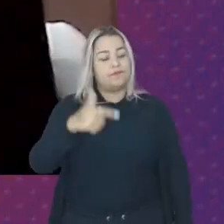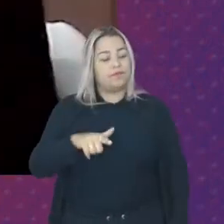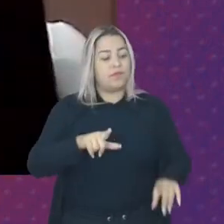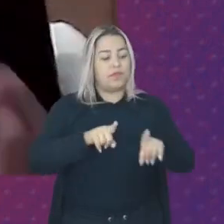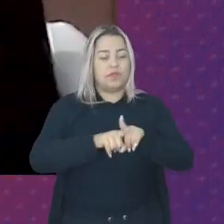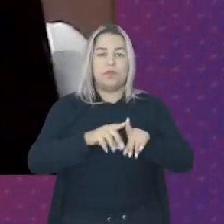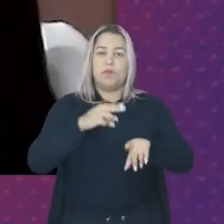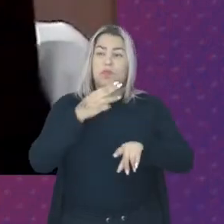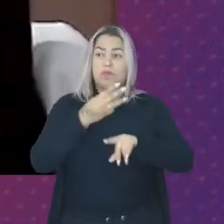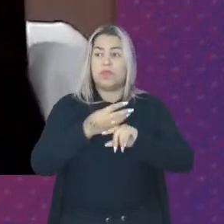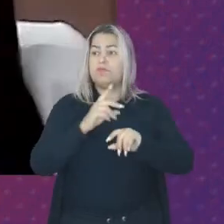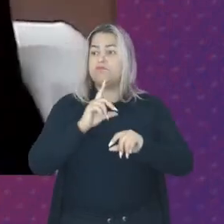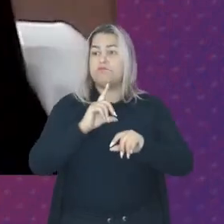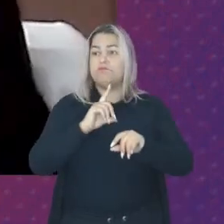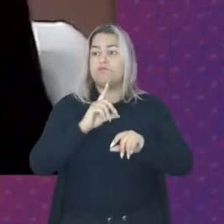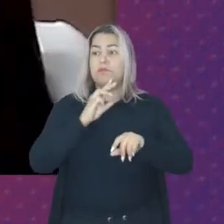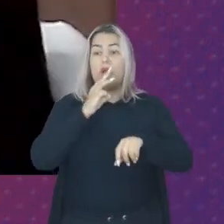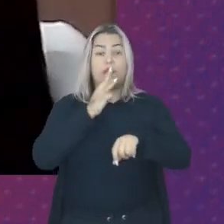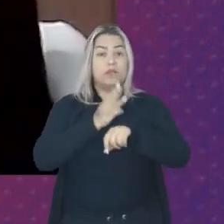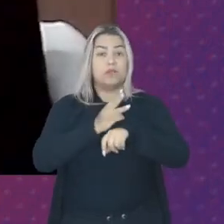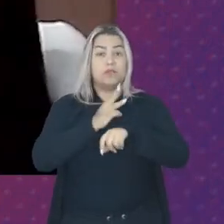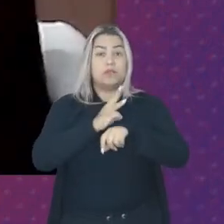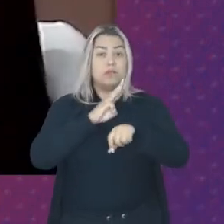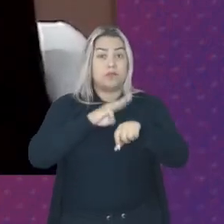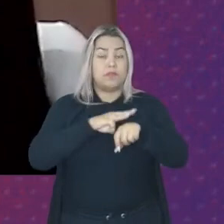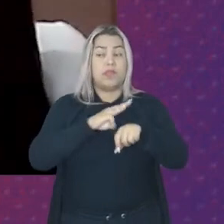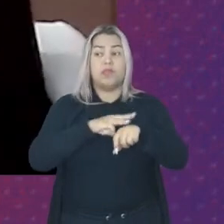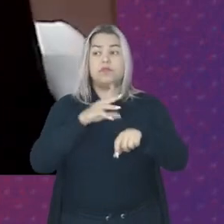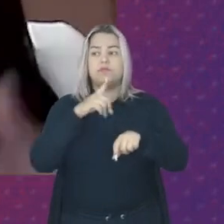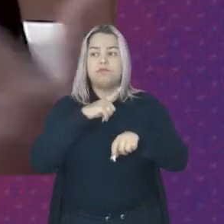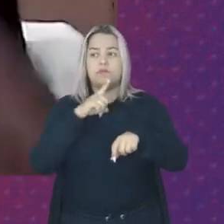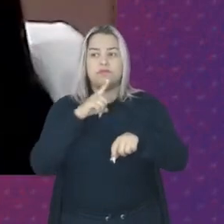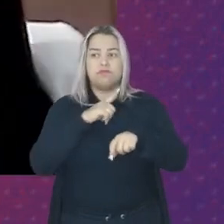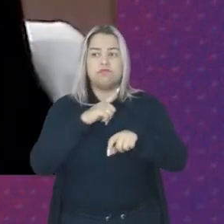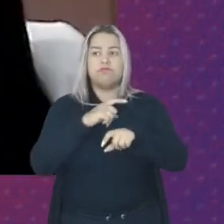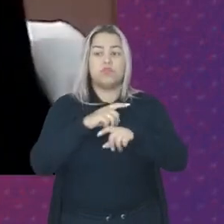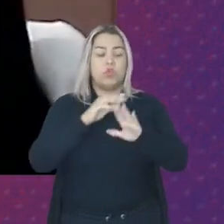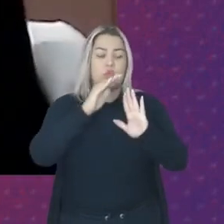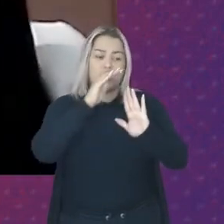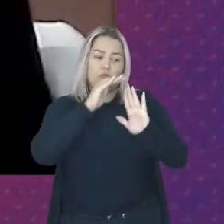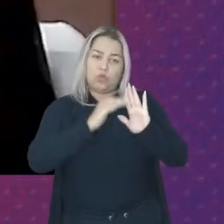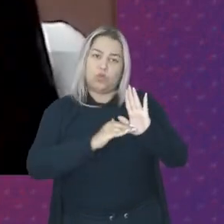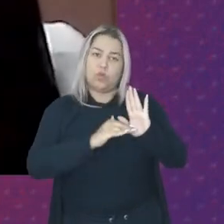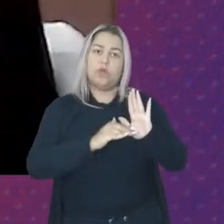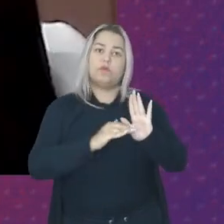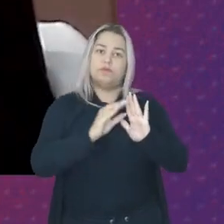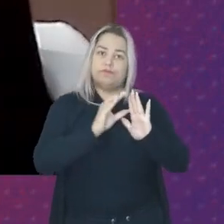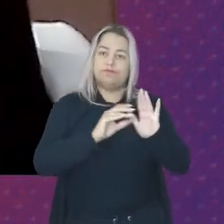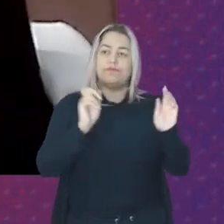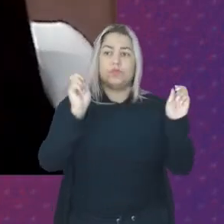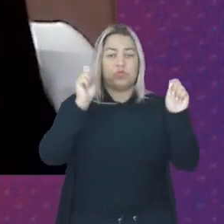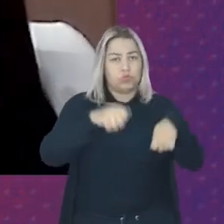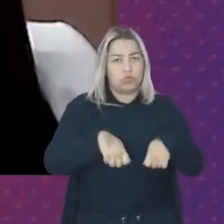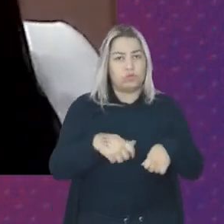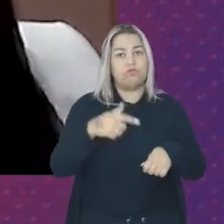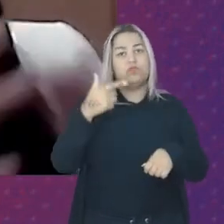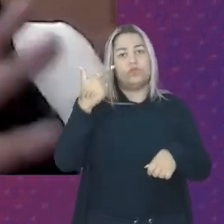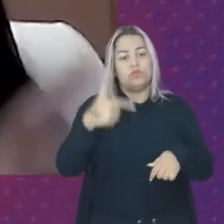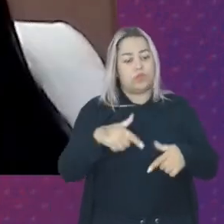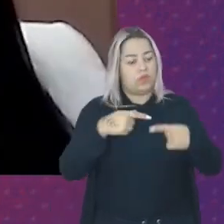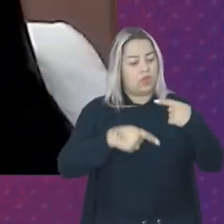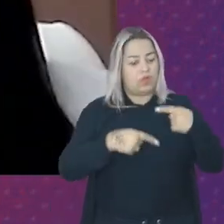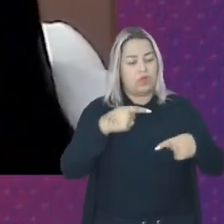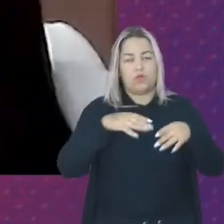de matérias que não só aquelas que são fixas na grade curricular. Então, isso exige um outro tipo de